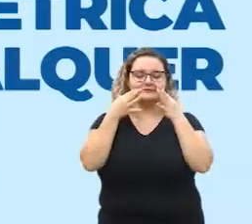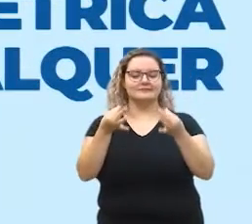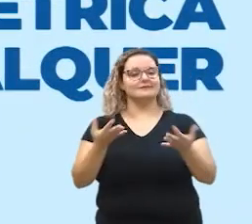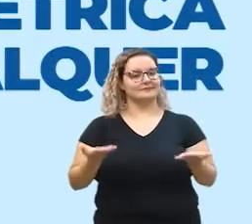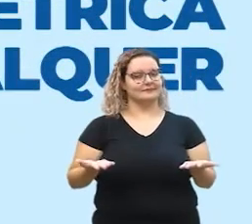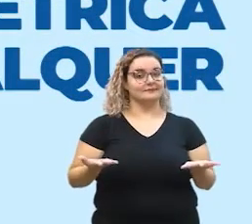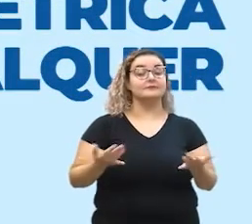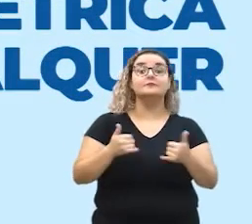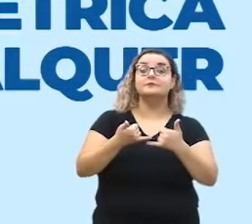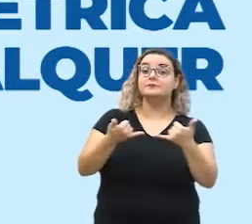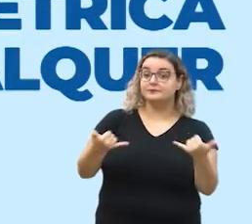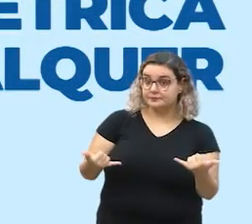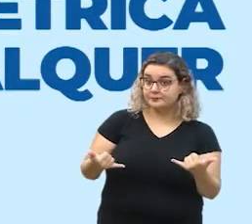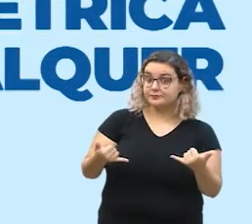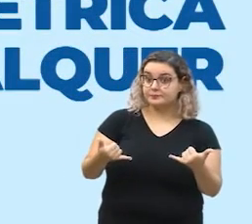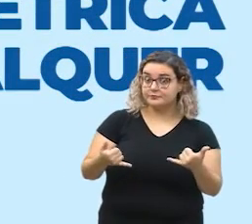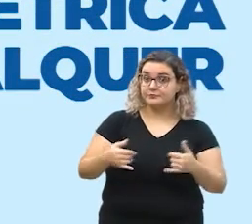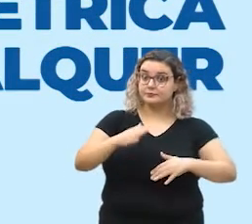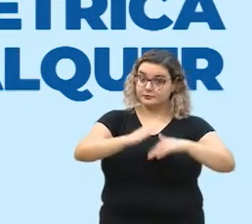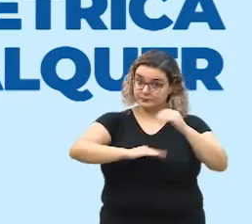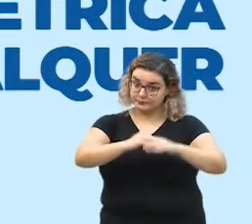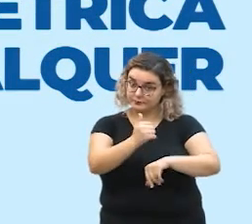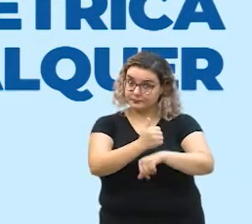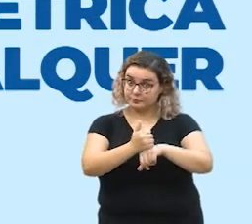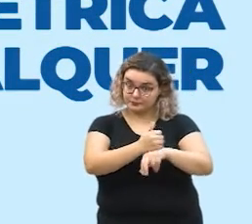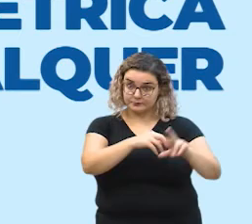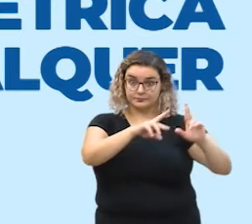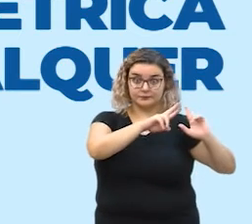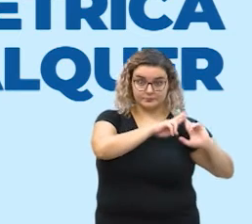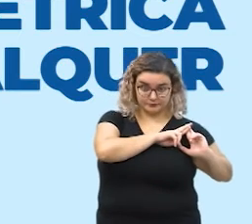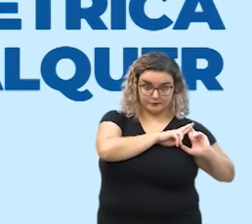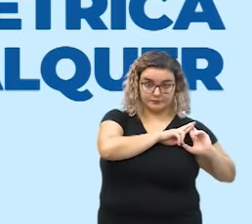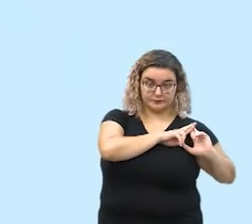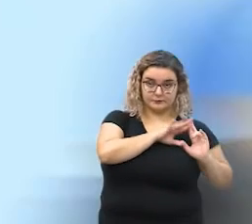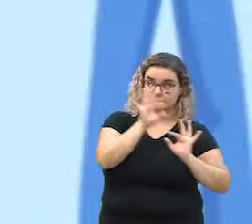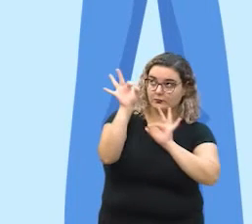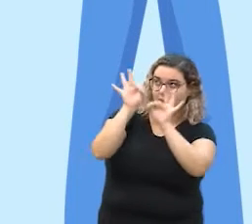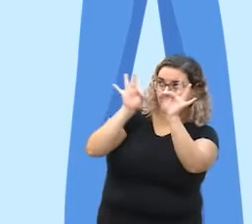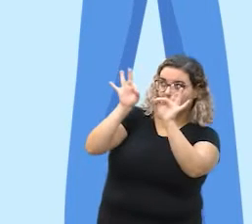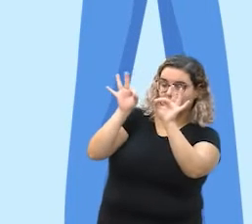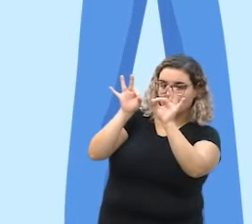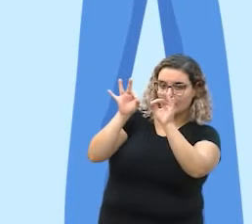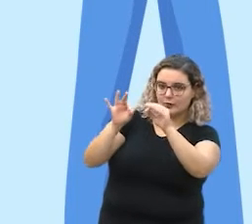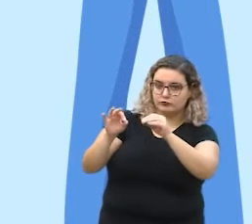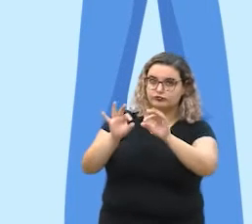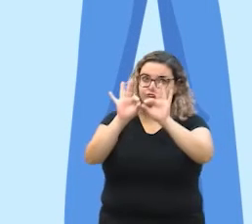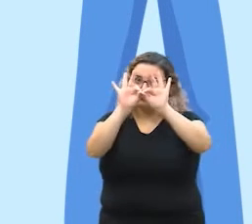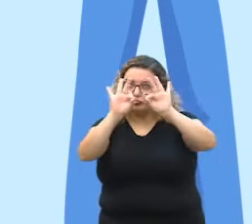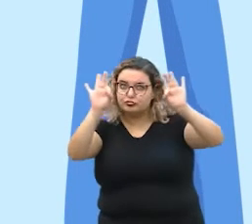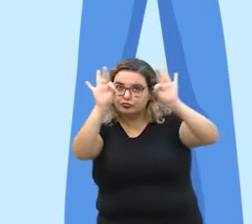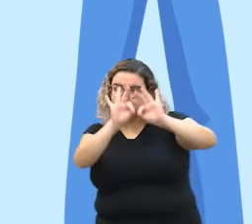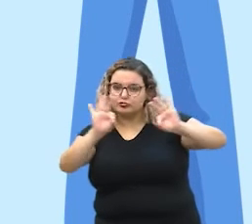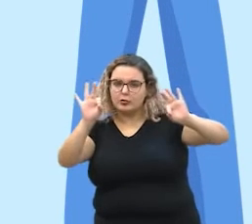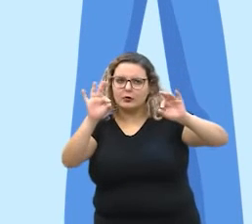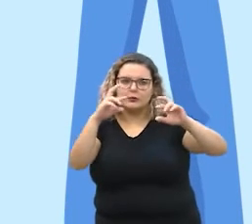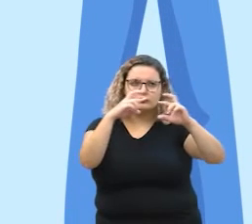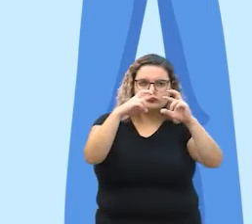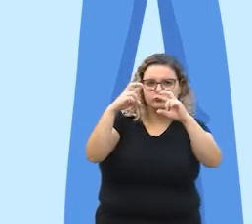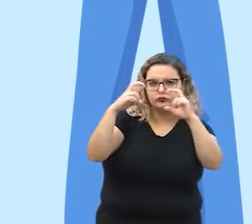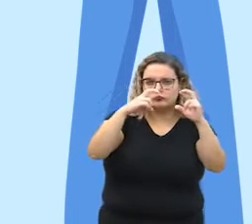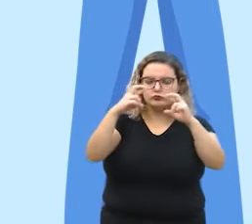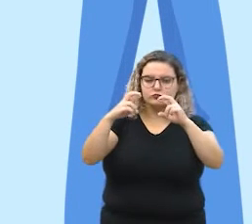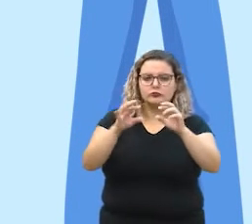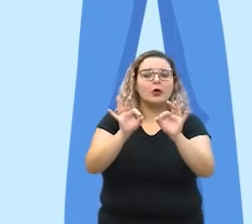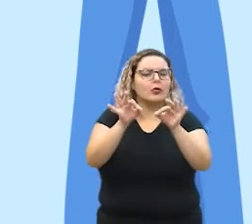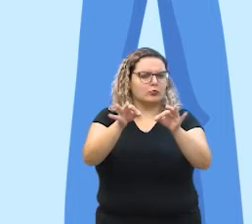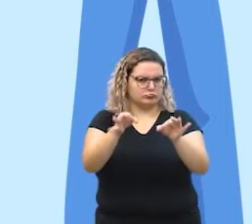O eletricista é o profissional responsável por executar uma instalação elétrica qualquer. Realiza vistorias que garantem o